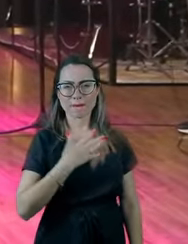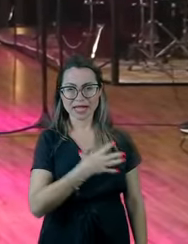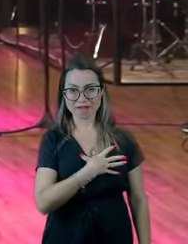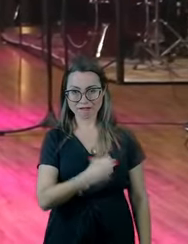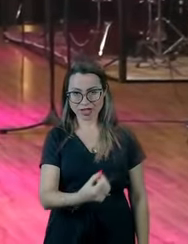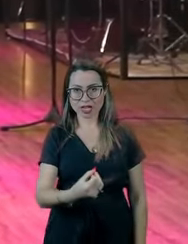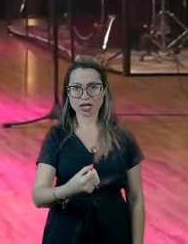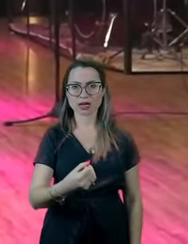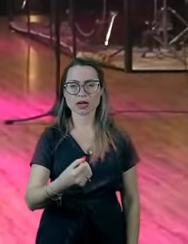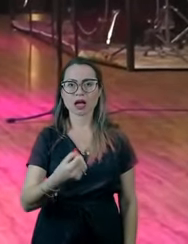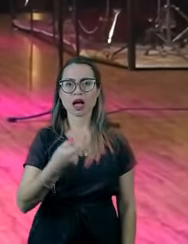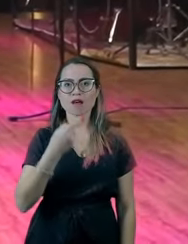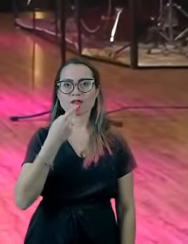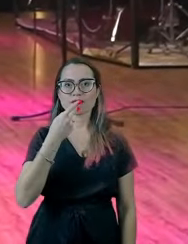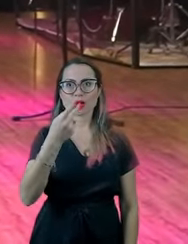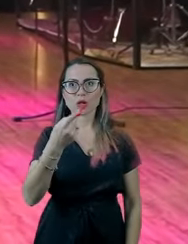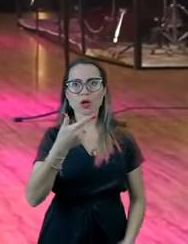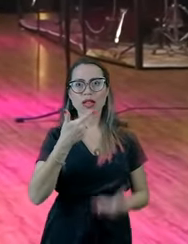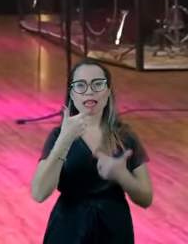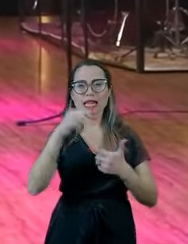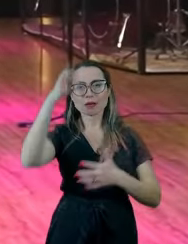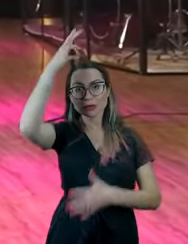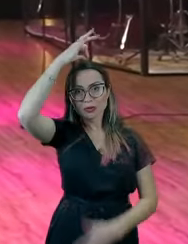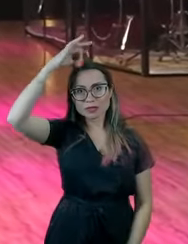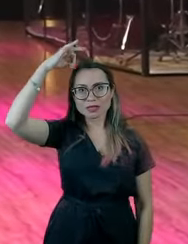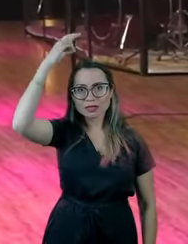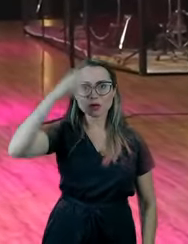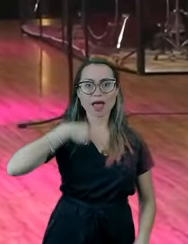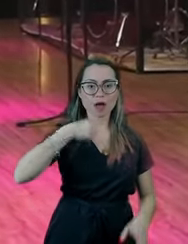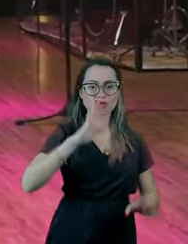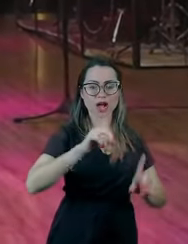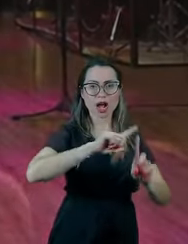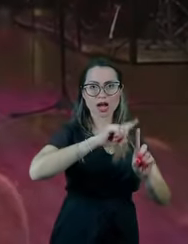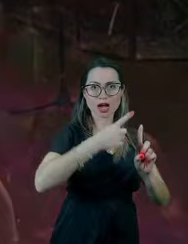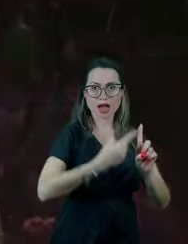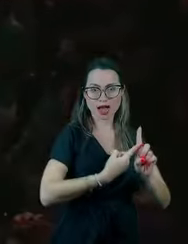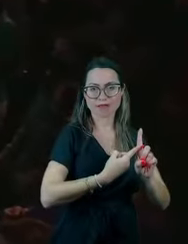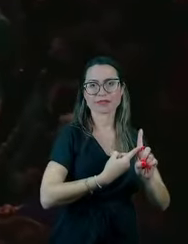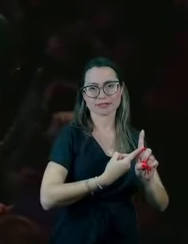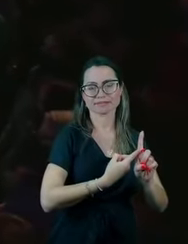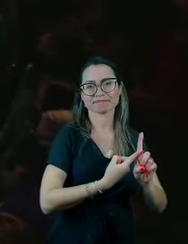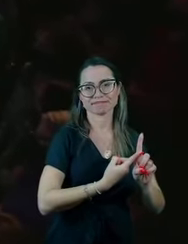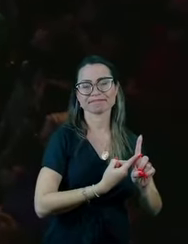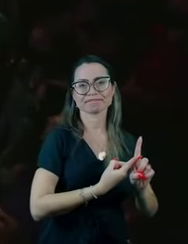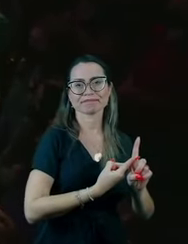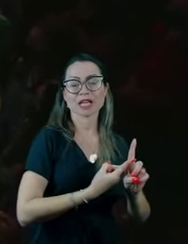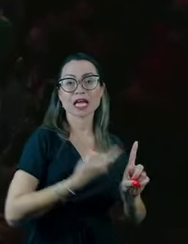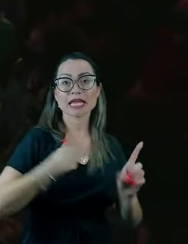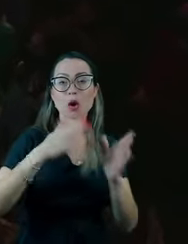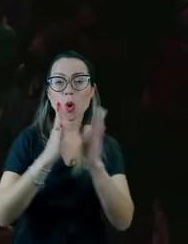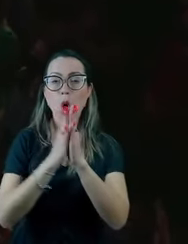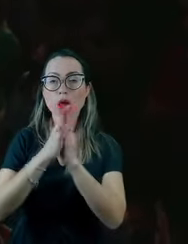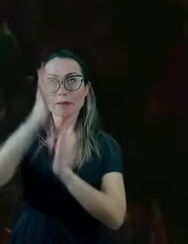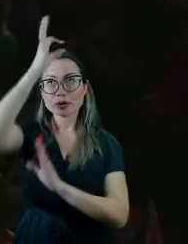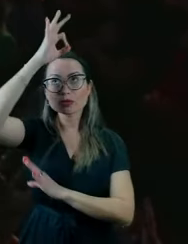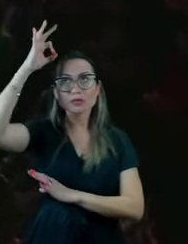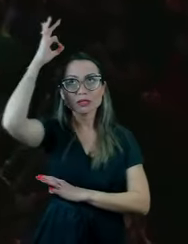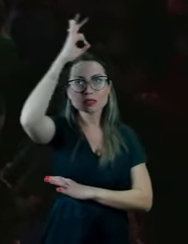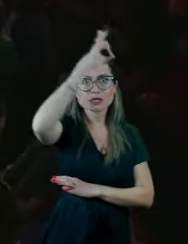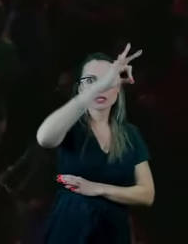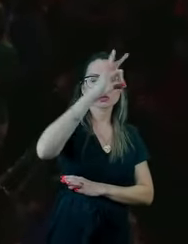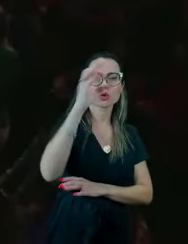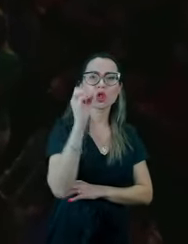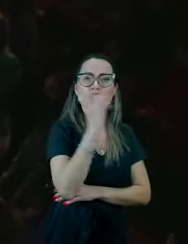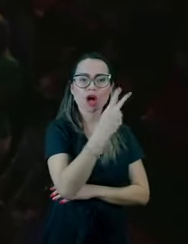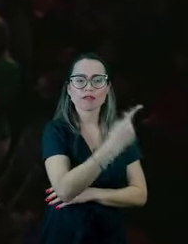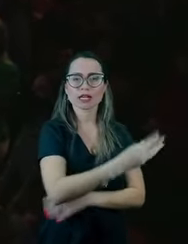filhas foram a esse lugar. Eu oro agora para que o Espírito Santo venha de uma forma nova sobre ti e uma forma forte